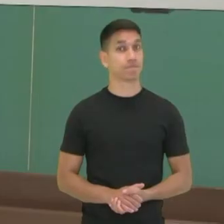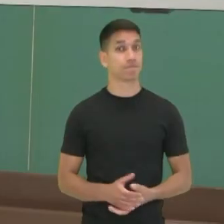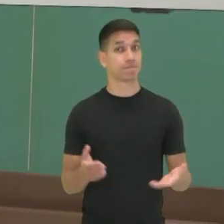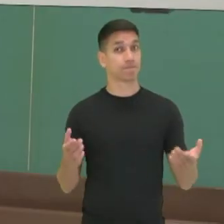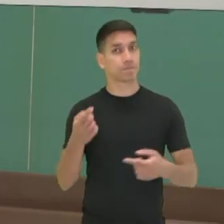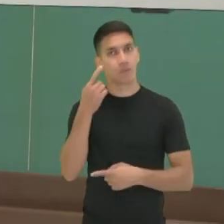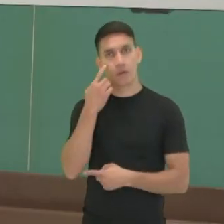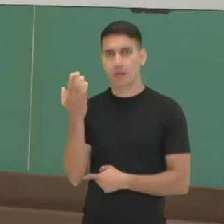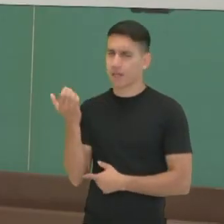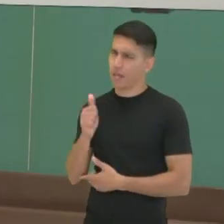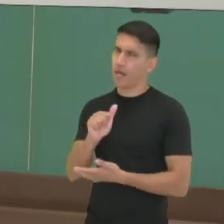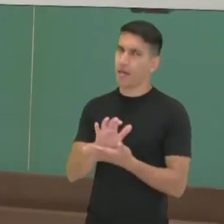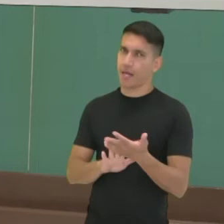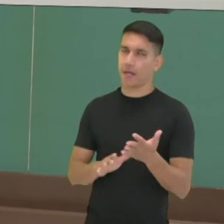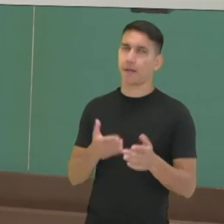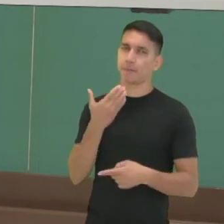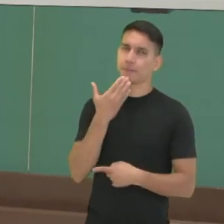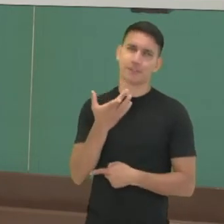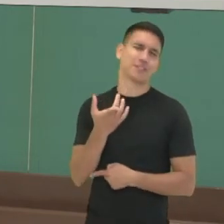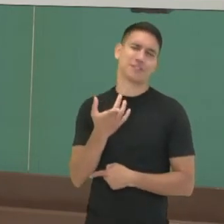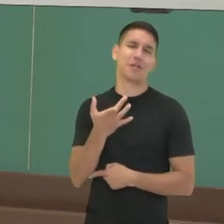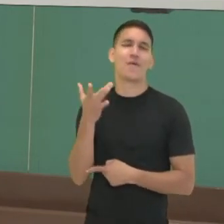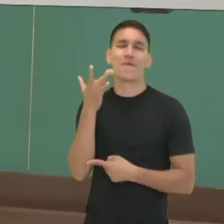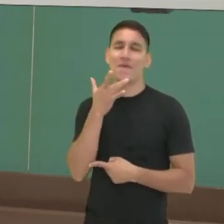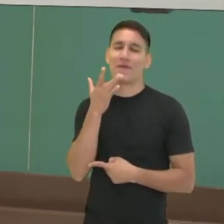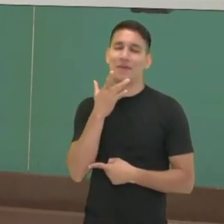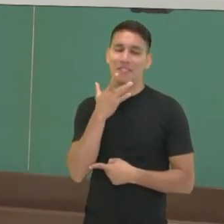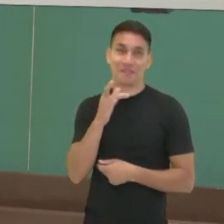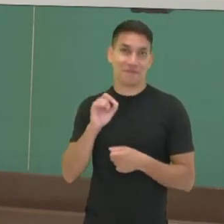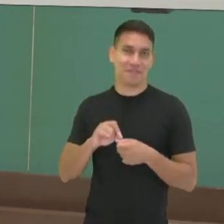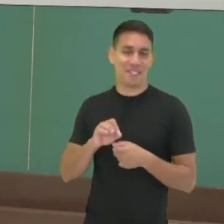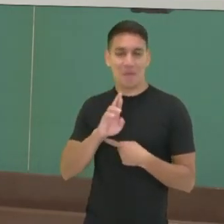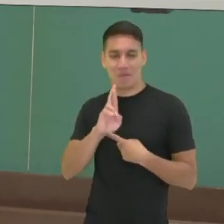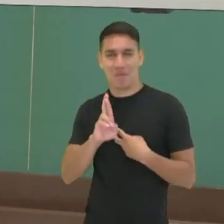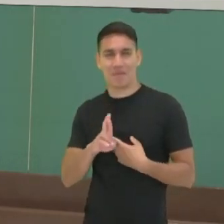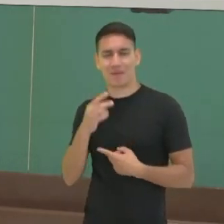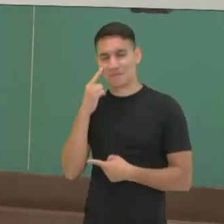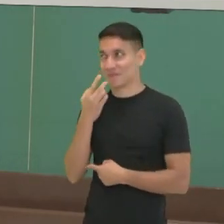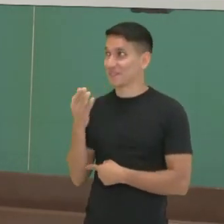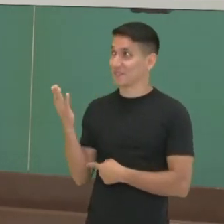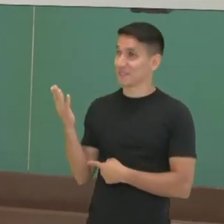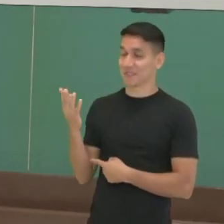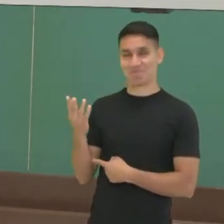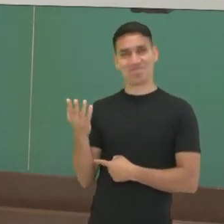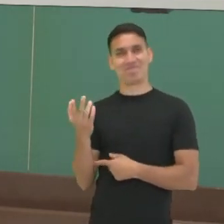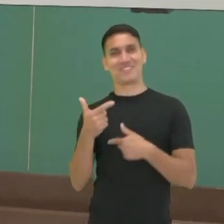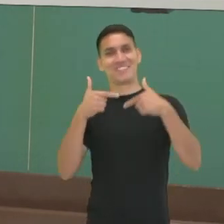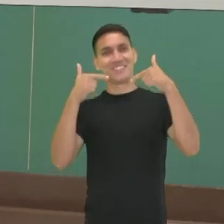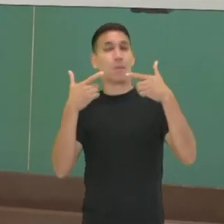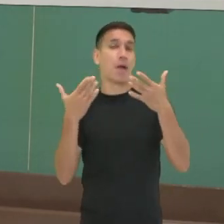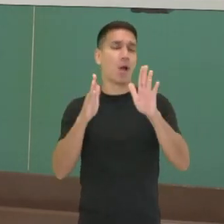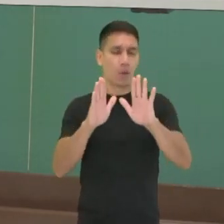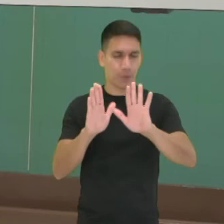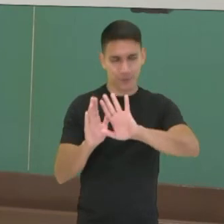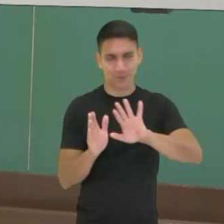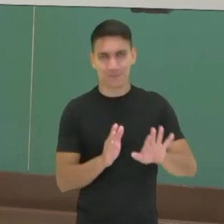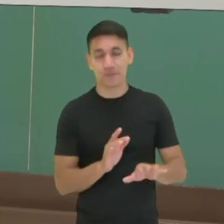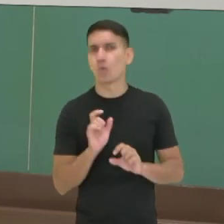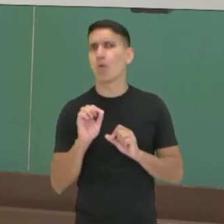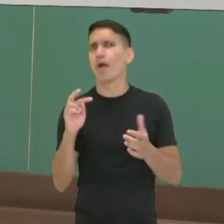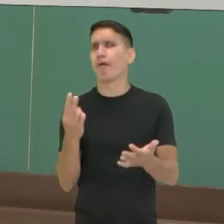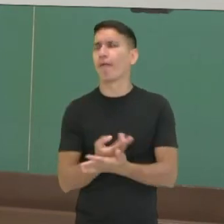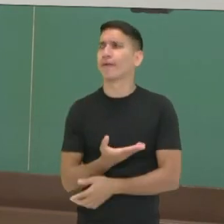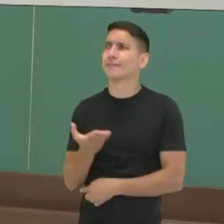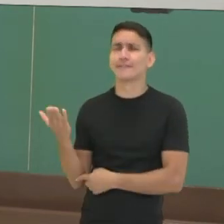Gente, um exercício desses aqui dá até gosto de fazer, né? Olhando para esse cara sorrindo para nós. Mas enfim, o que aconteceu com